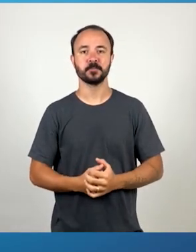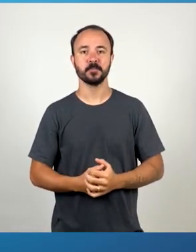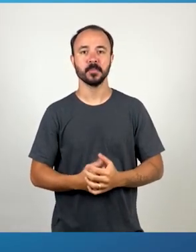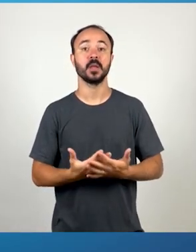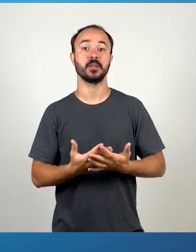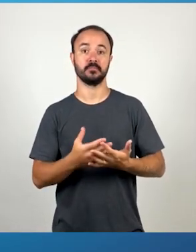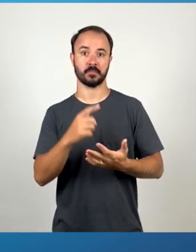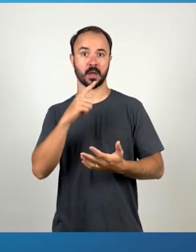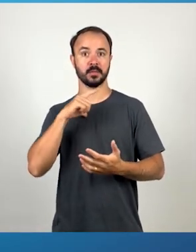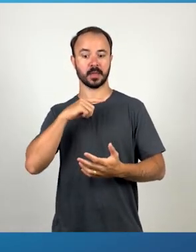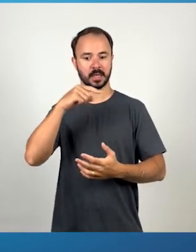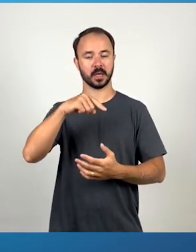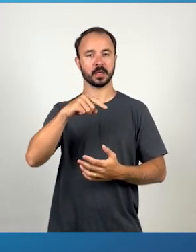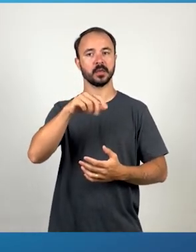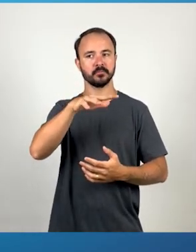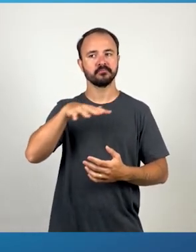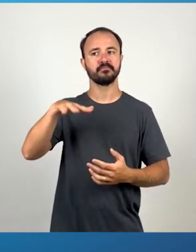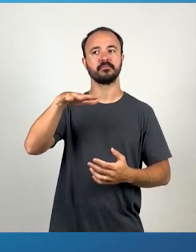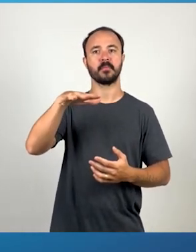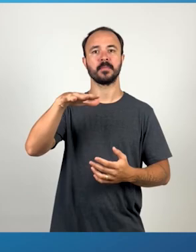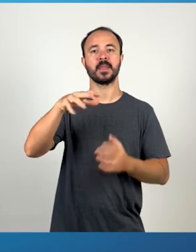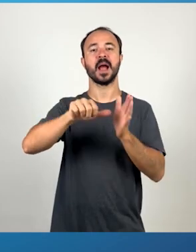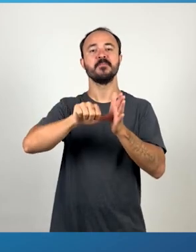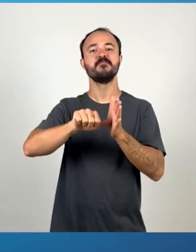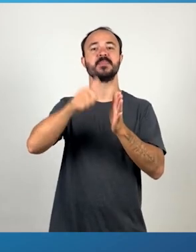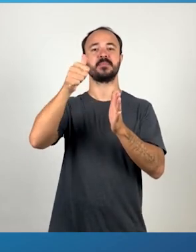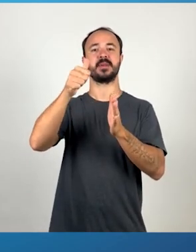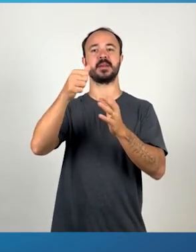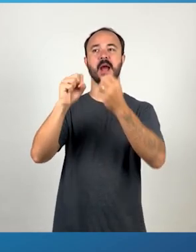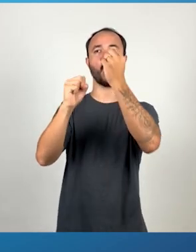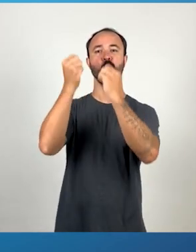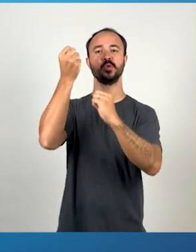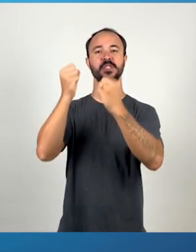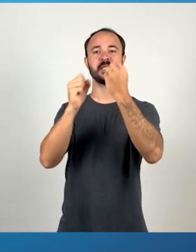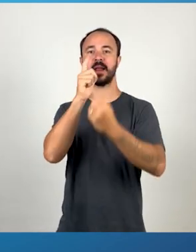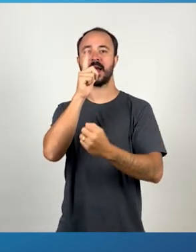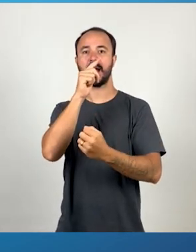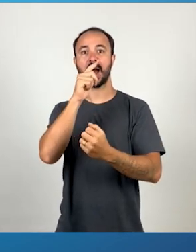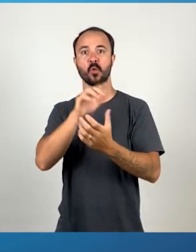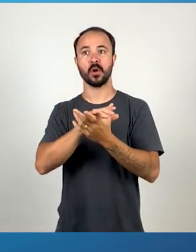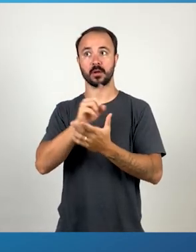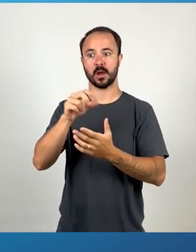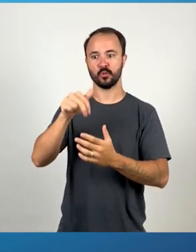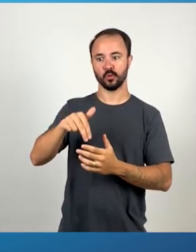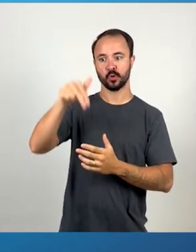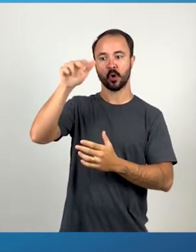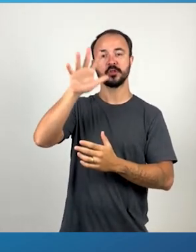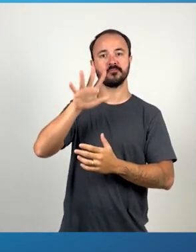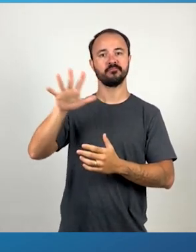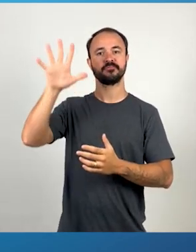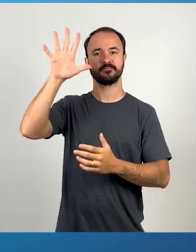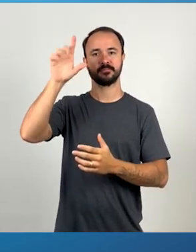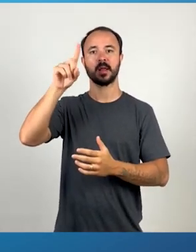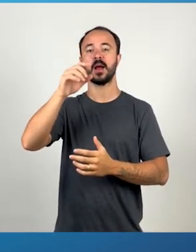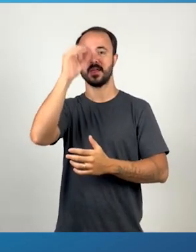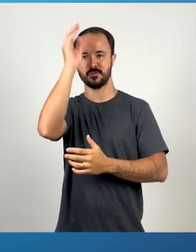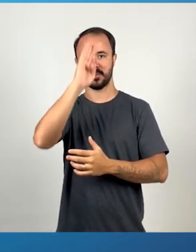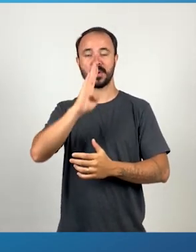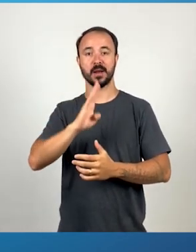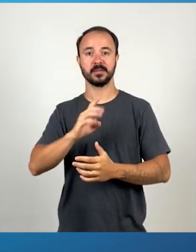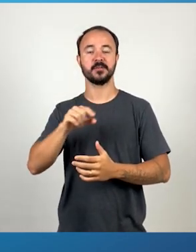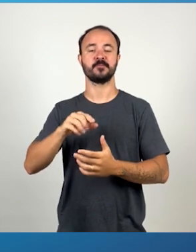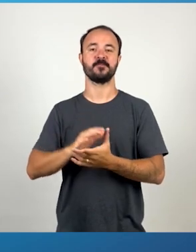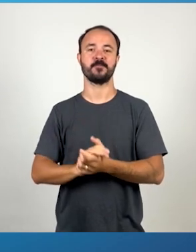nossa região essa primeira usina hidrelétrica que foi inaugurada no norte do país, né, na região amazônica, que foi aqui no